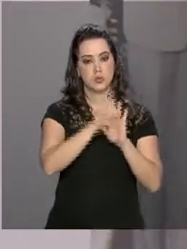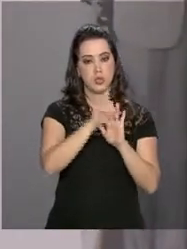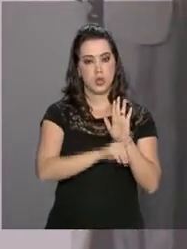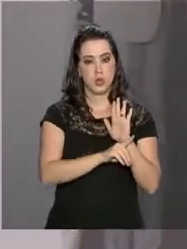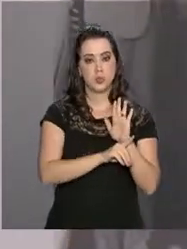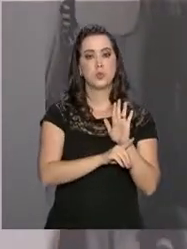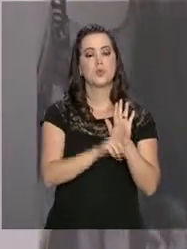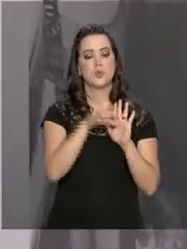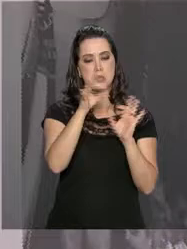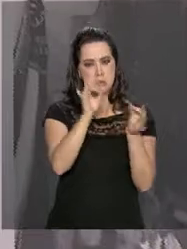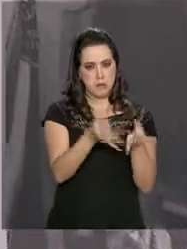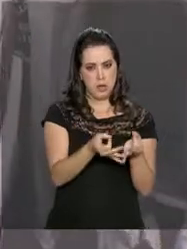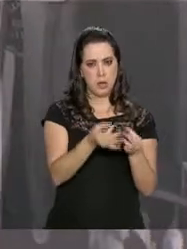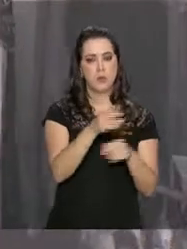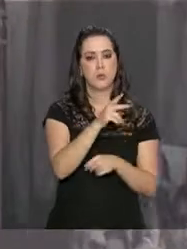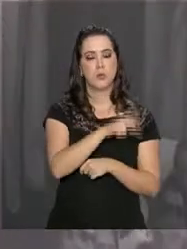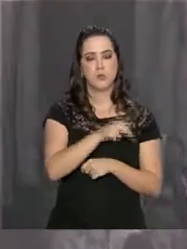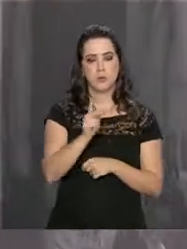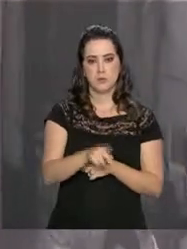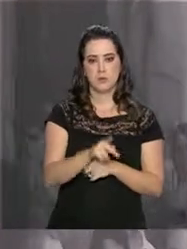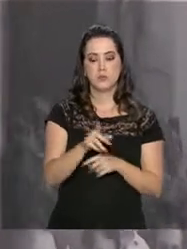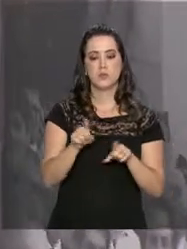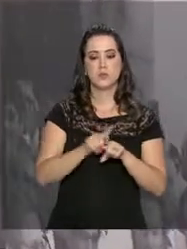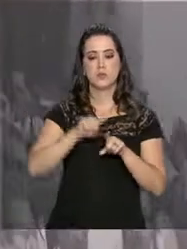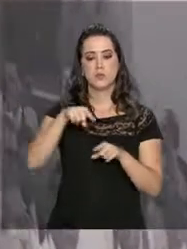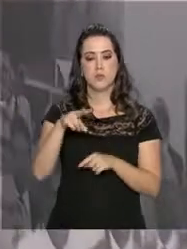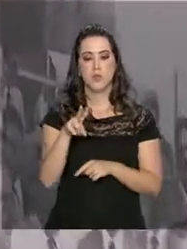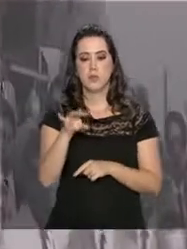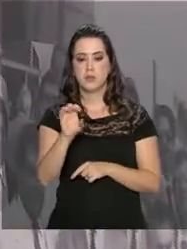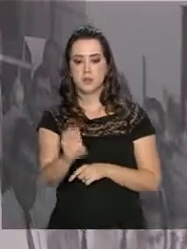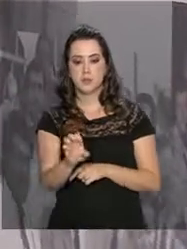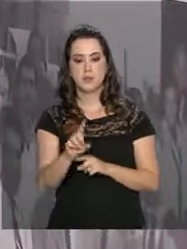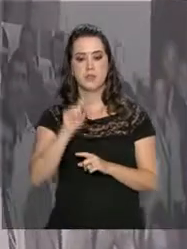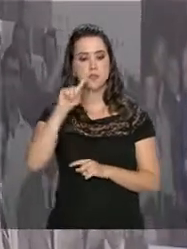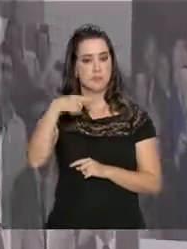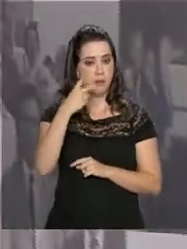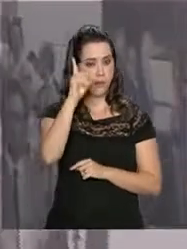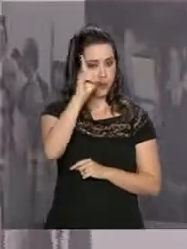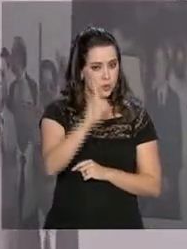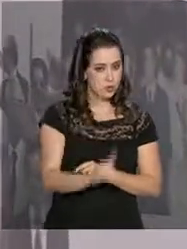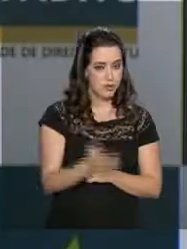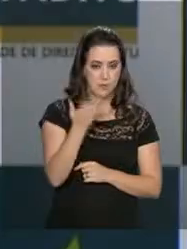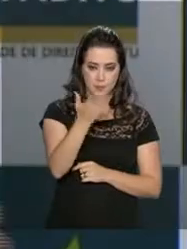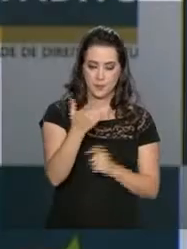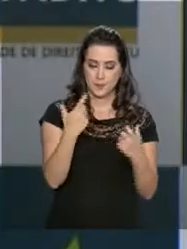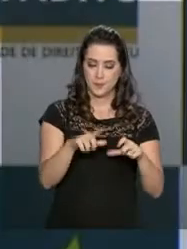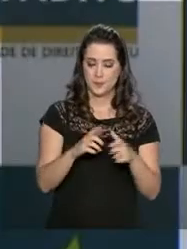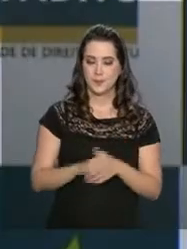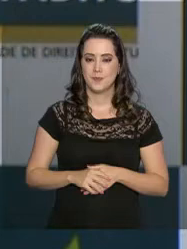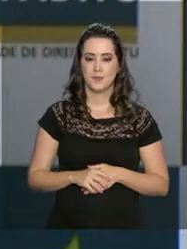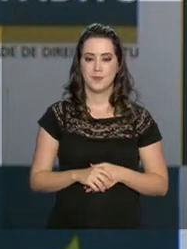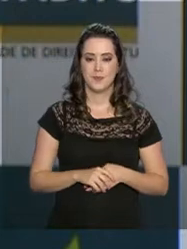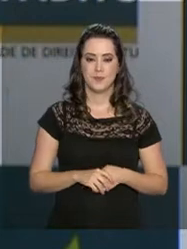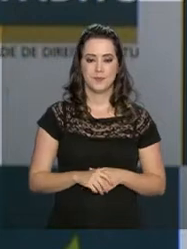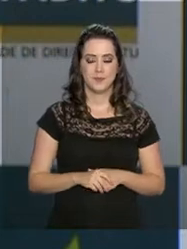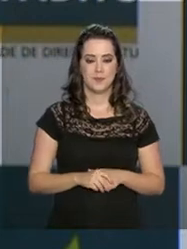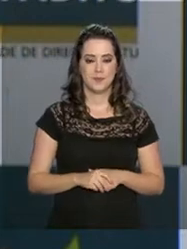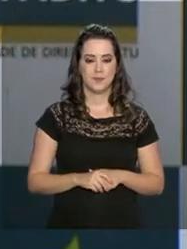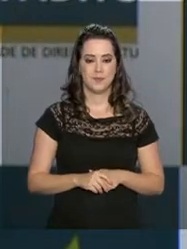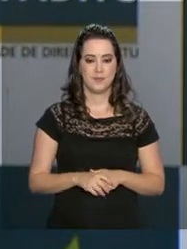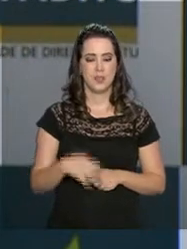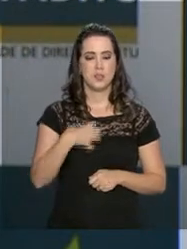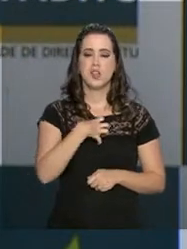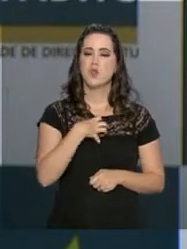como professor titular. Foi também vice-diretor e diretor da instituição. Aqui, viu, Mário, viu, Maria Lúcia, eu